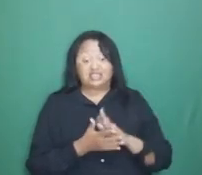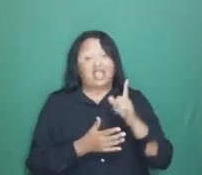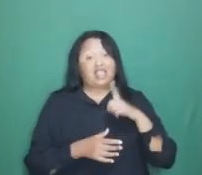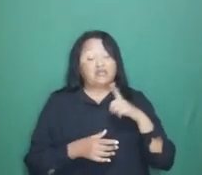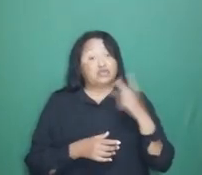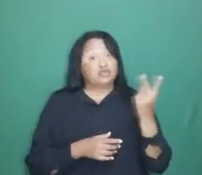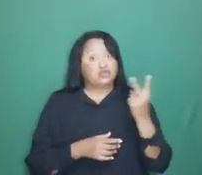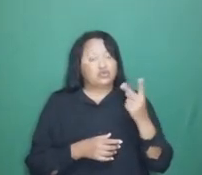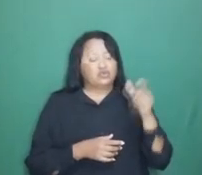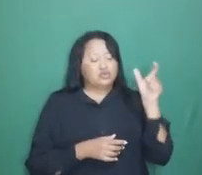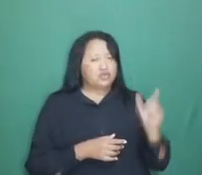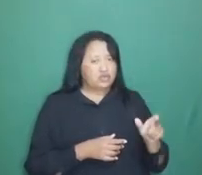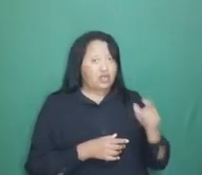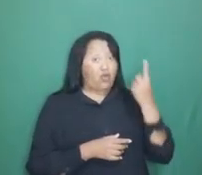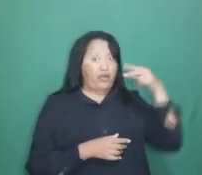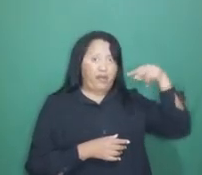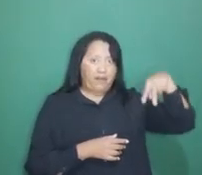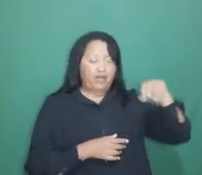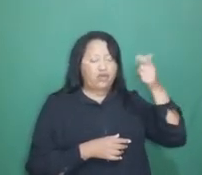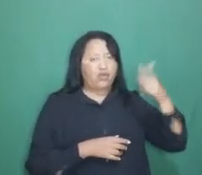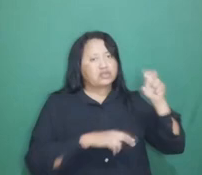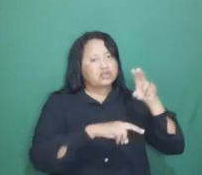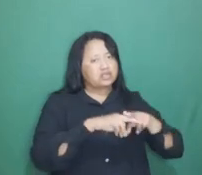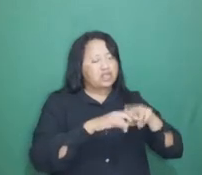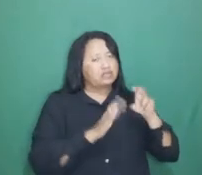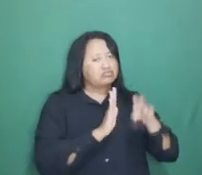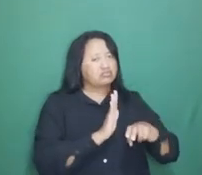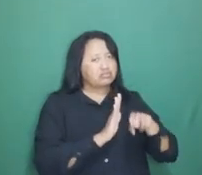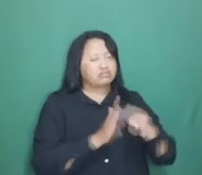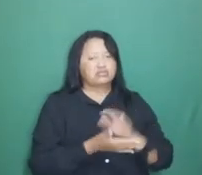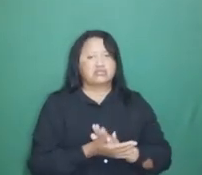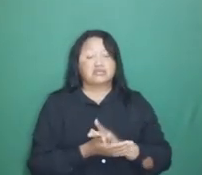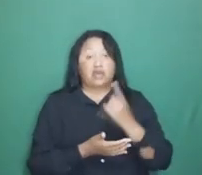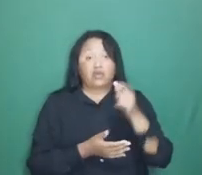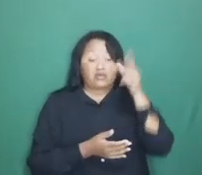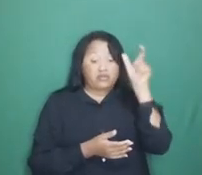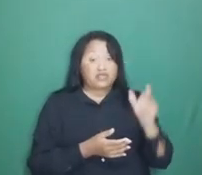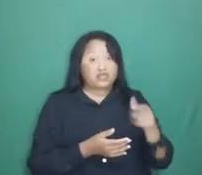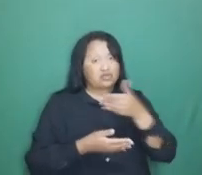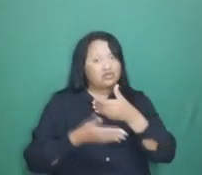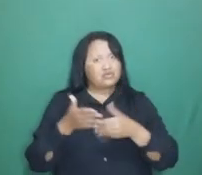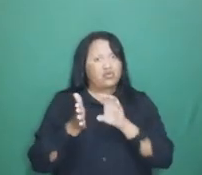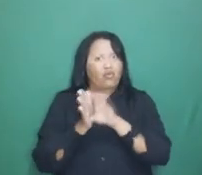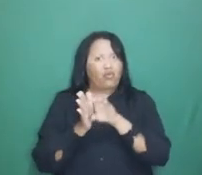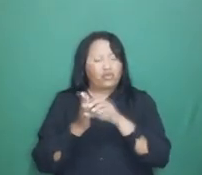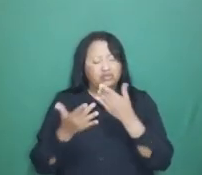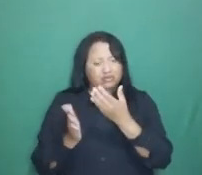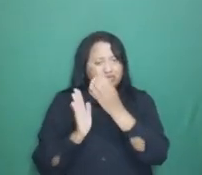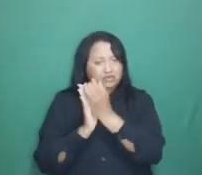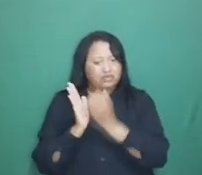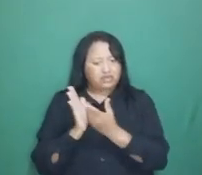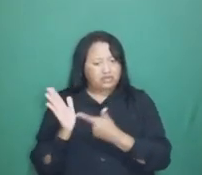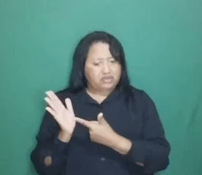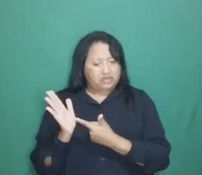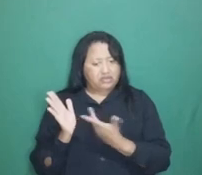pessoas um em pé e outro sentado um cadeirante E aí alguém tá com um currículo Vitor é um currículo né tá ali ó